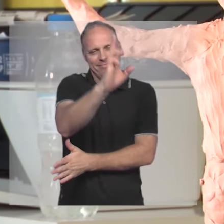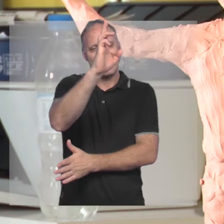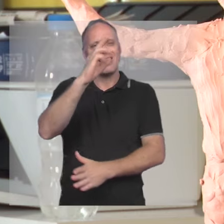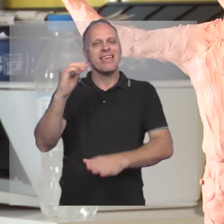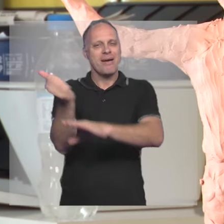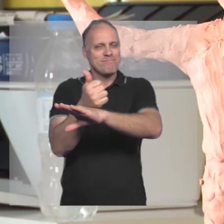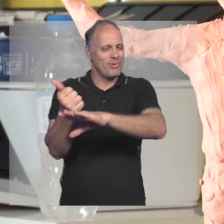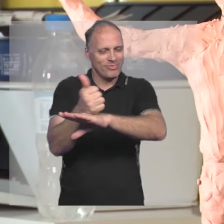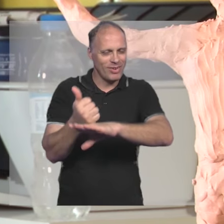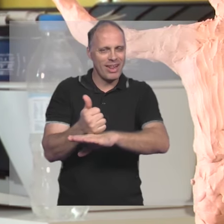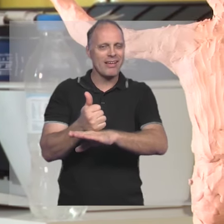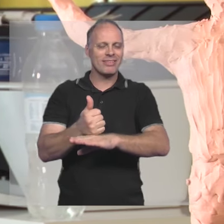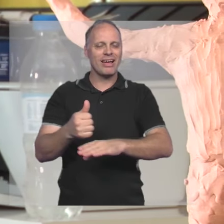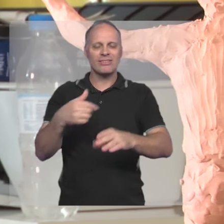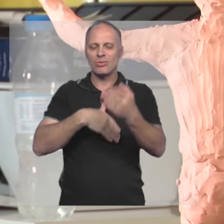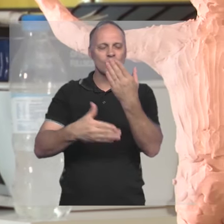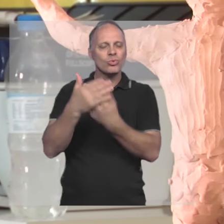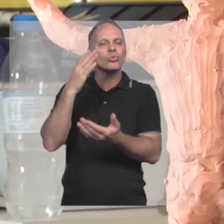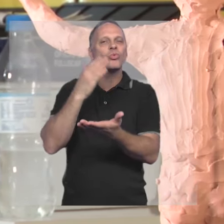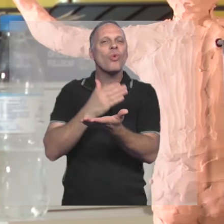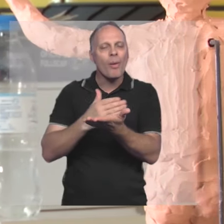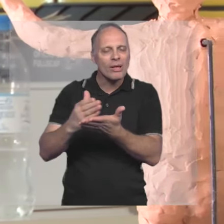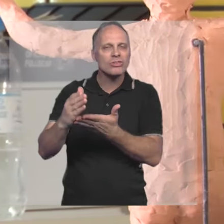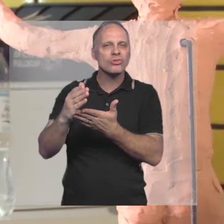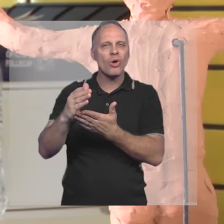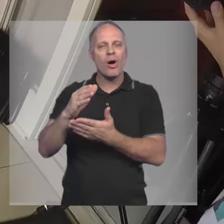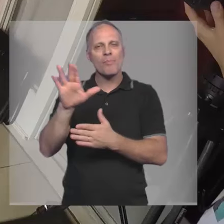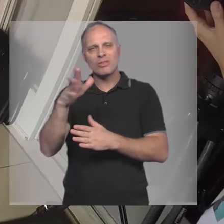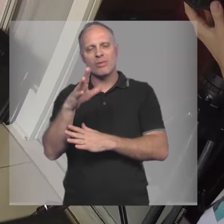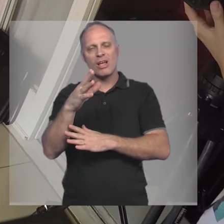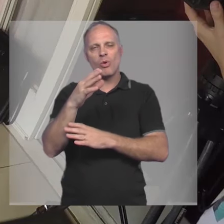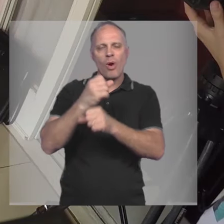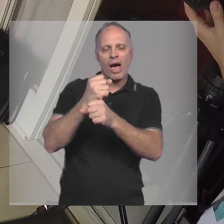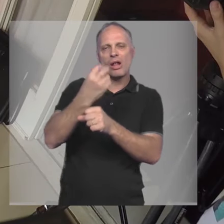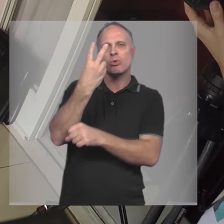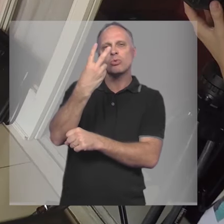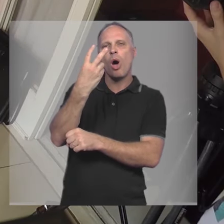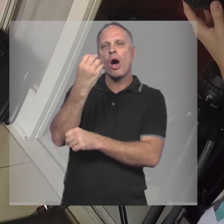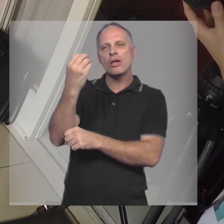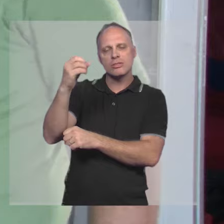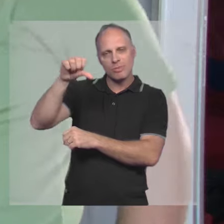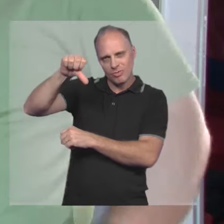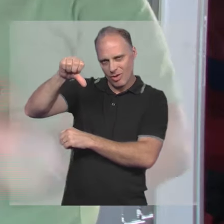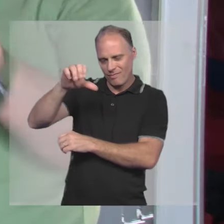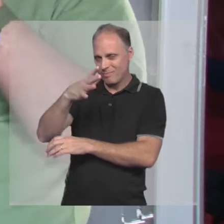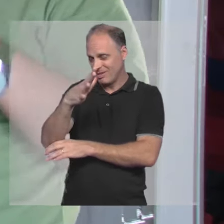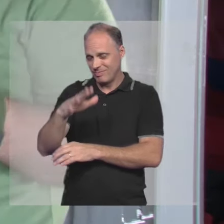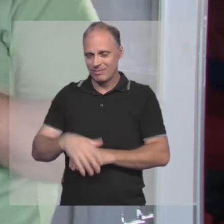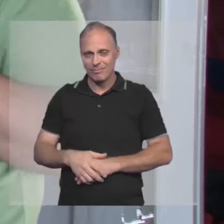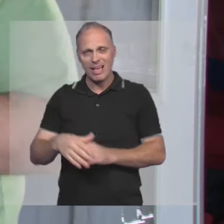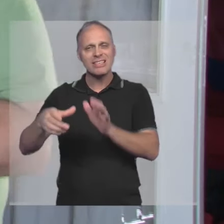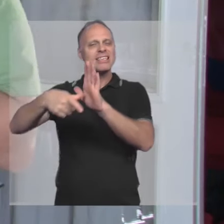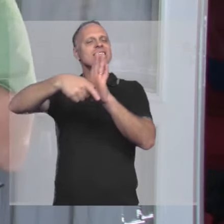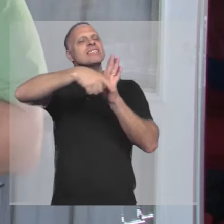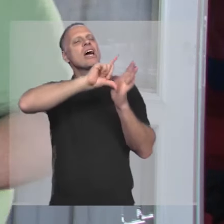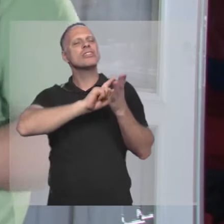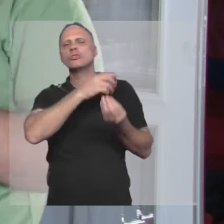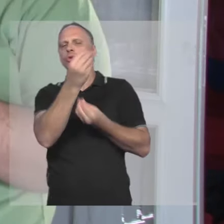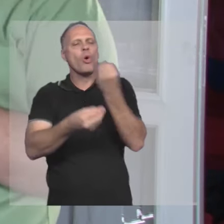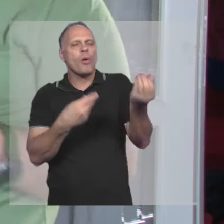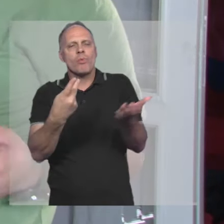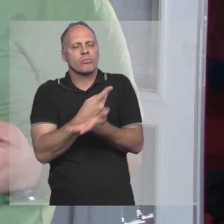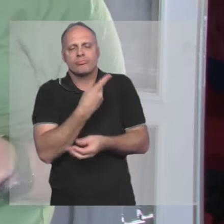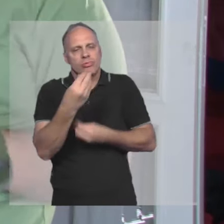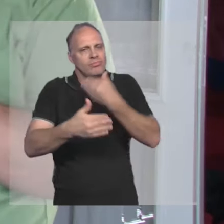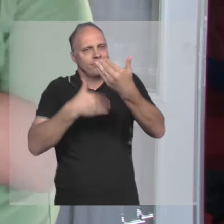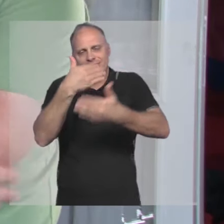sim, profissionalmente, vivendo exclusivamente disso, foi ali por 2009 mais ou menos. Mas antes disso, como é que foi tua trajetória,